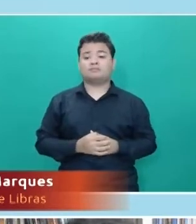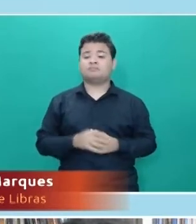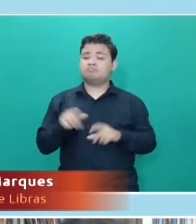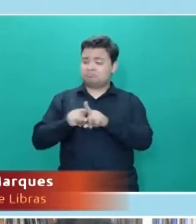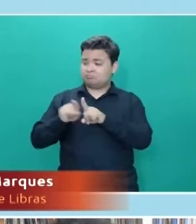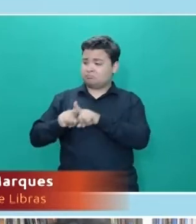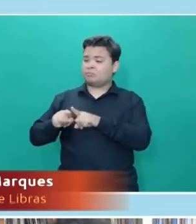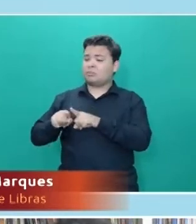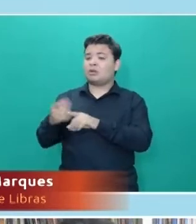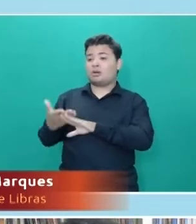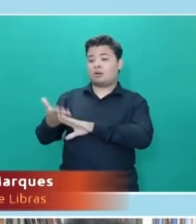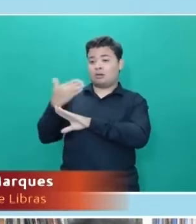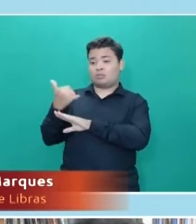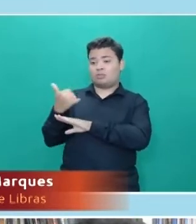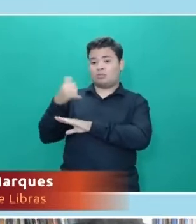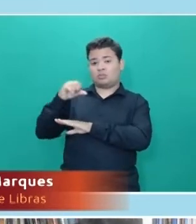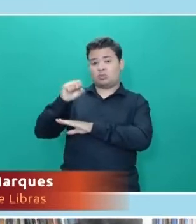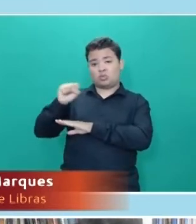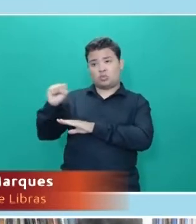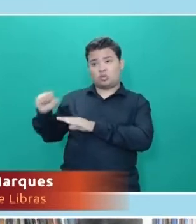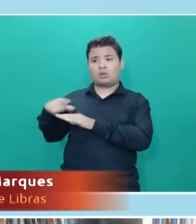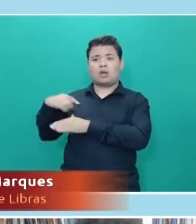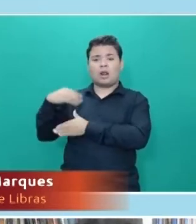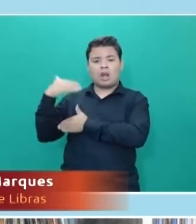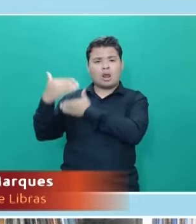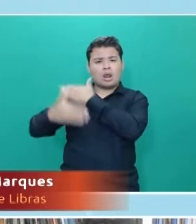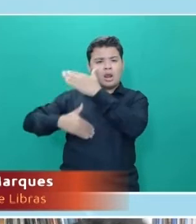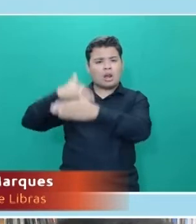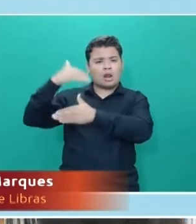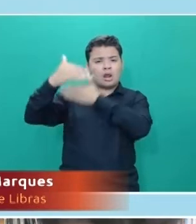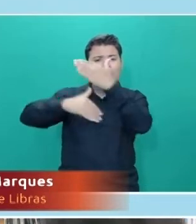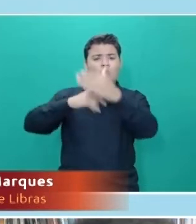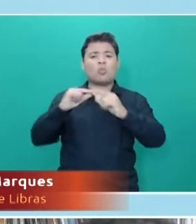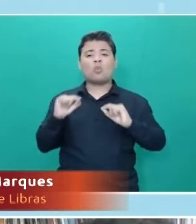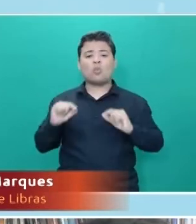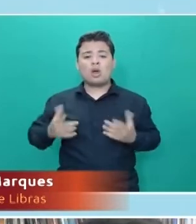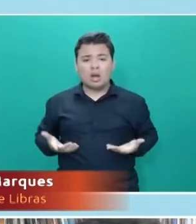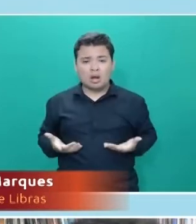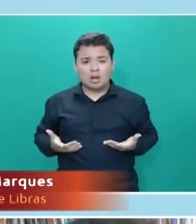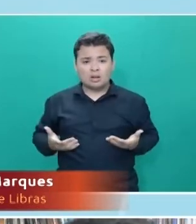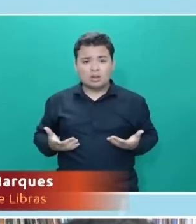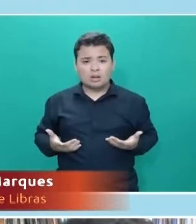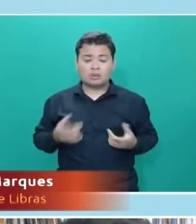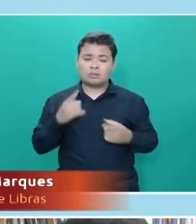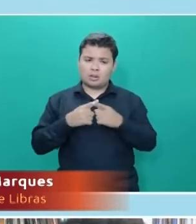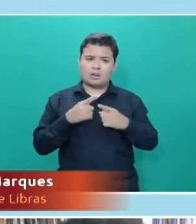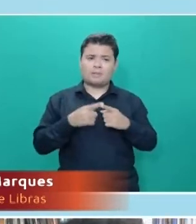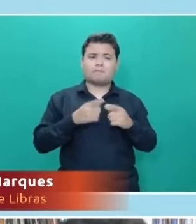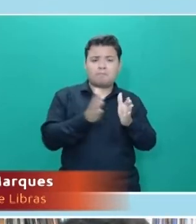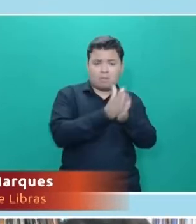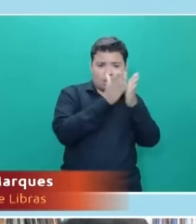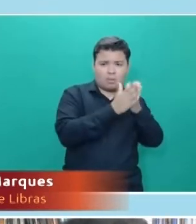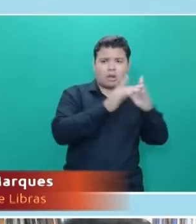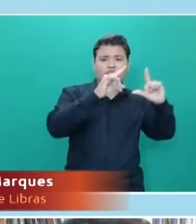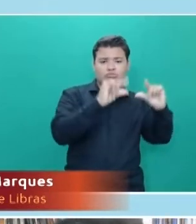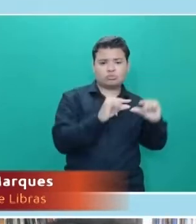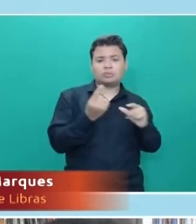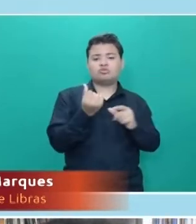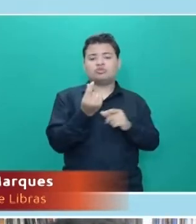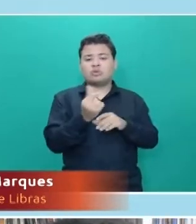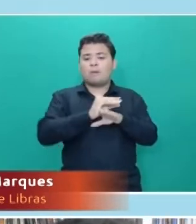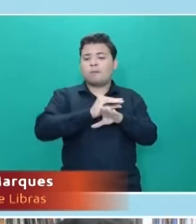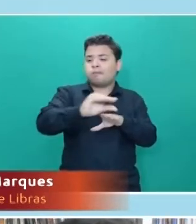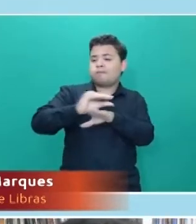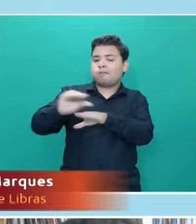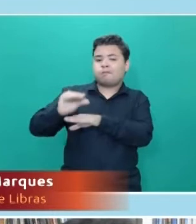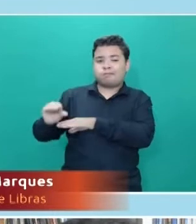partir de 88, com a redução da pobreza e a distribuição de renda, tem um